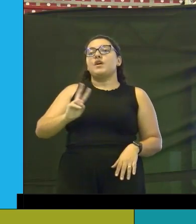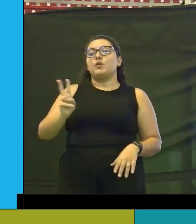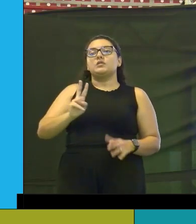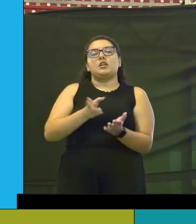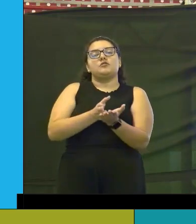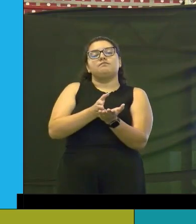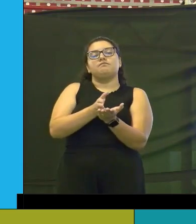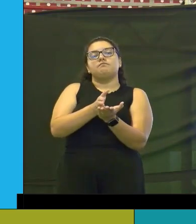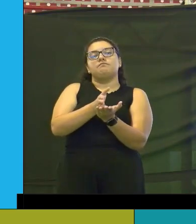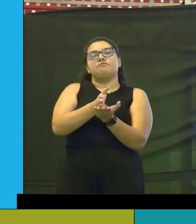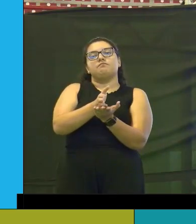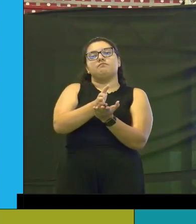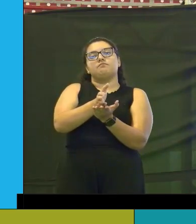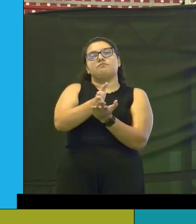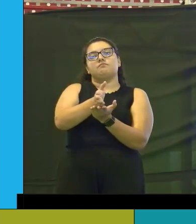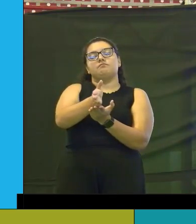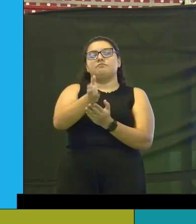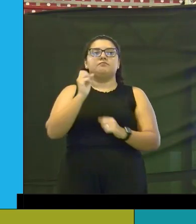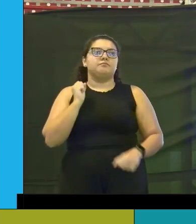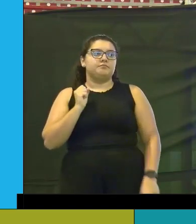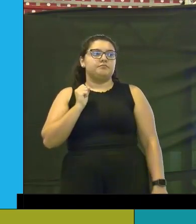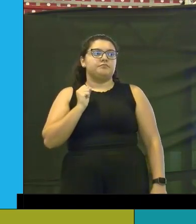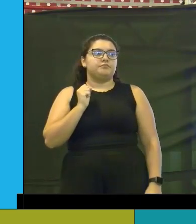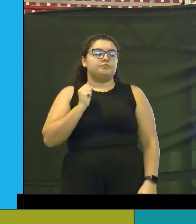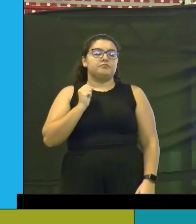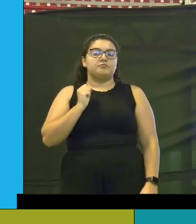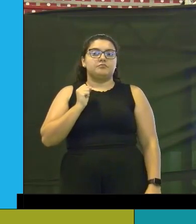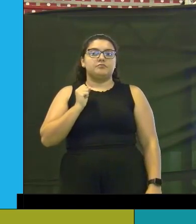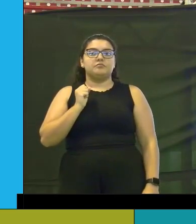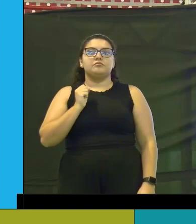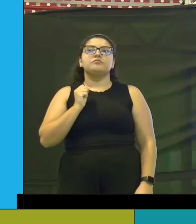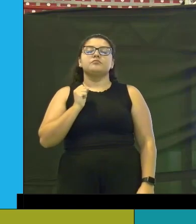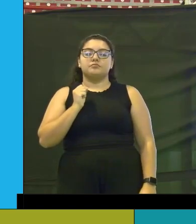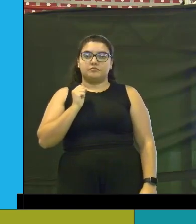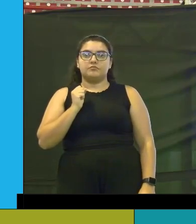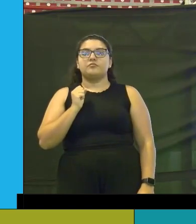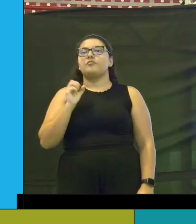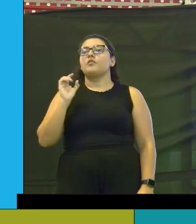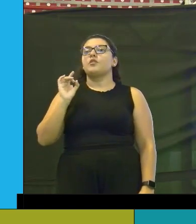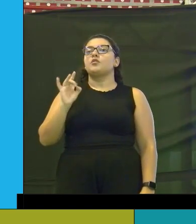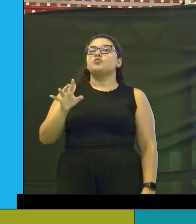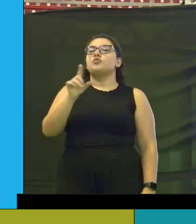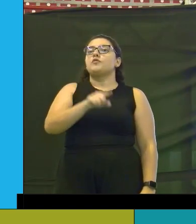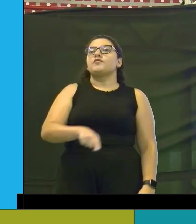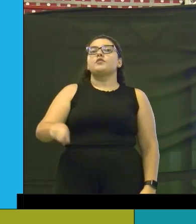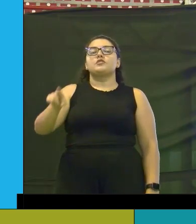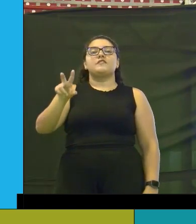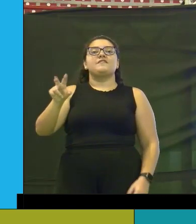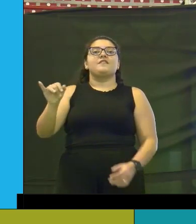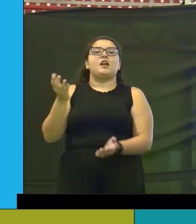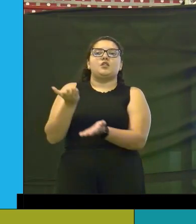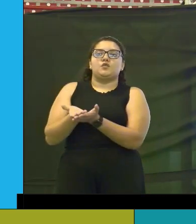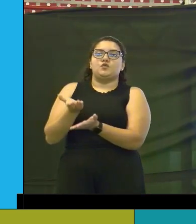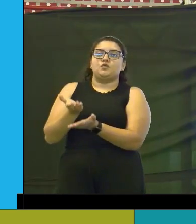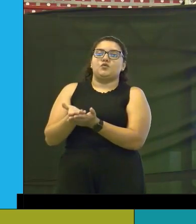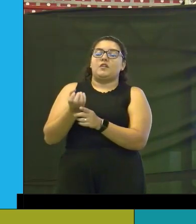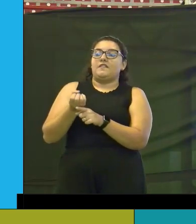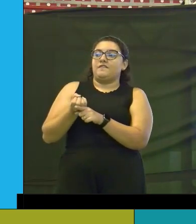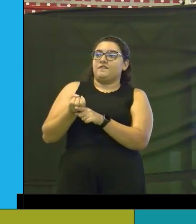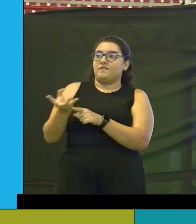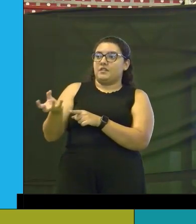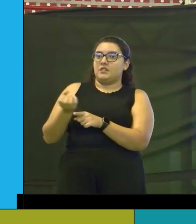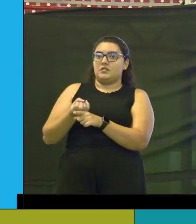Constante. Gente, olha para cá todos vocês. Vocês só vão estudar na